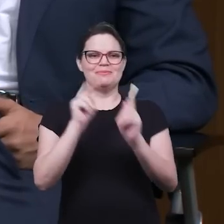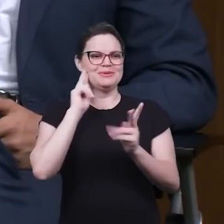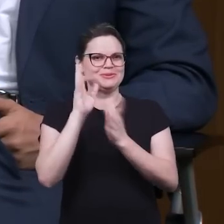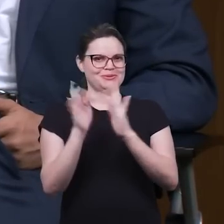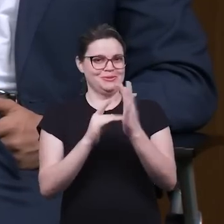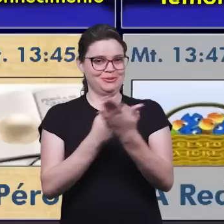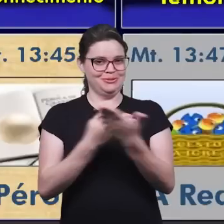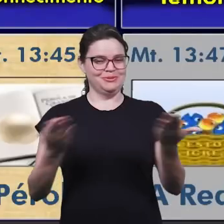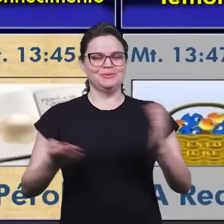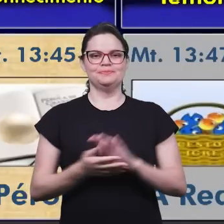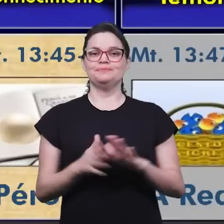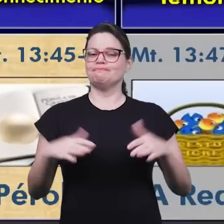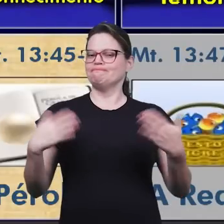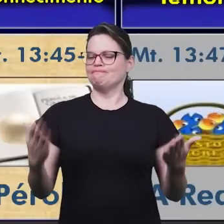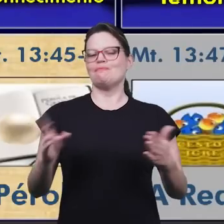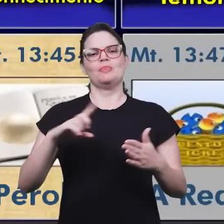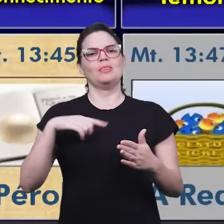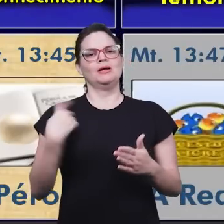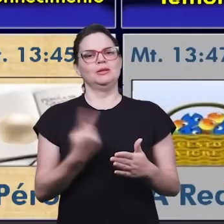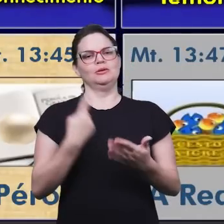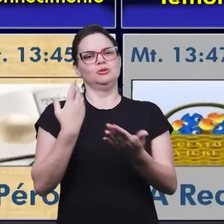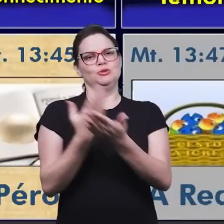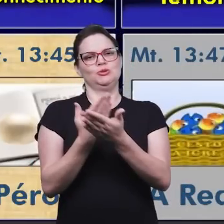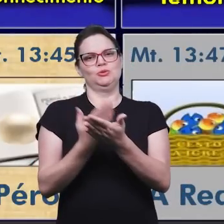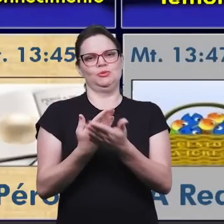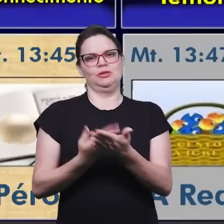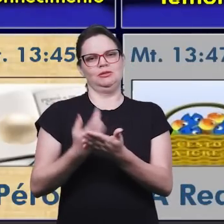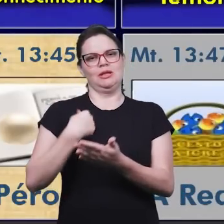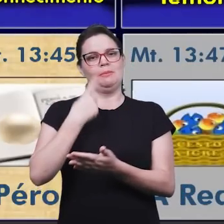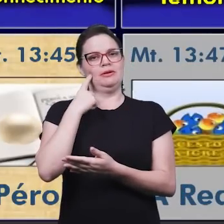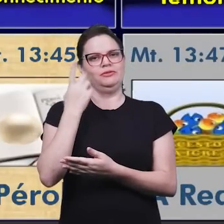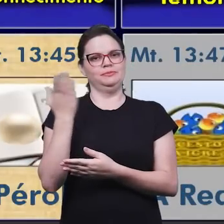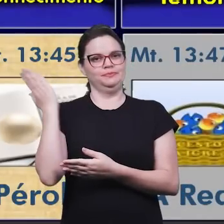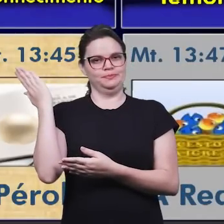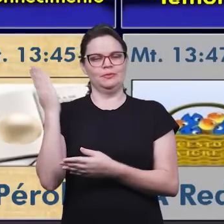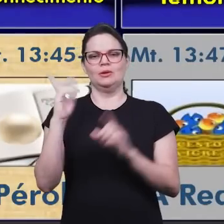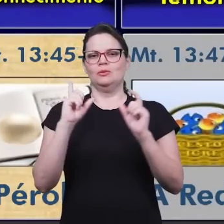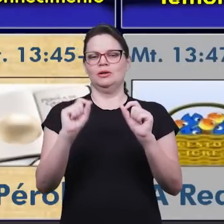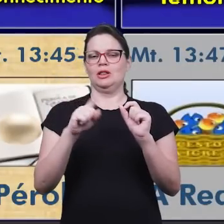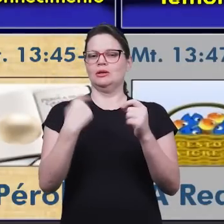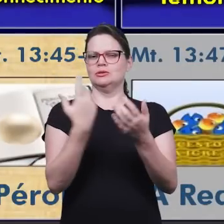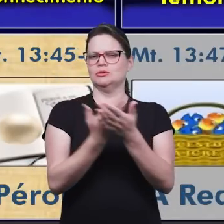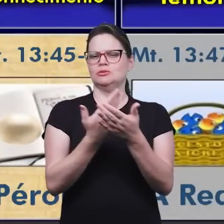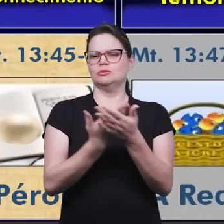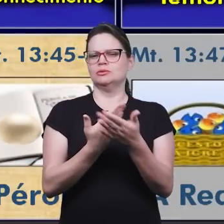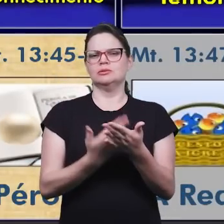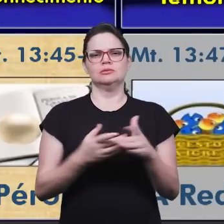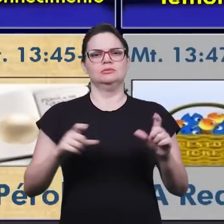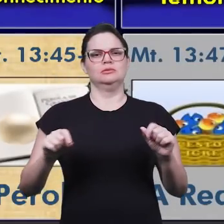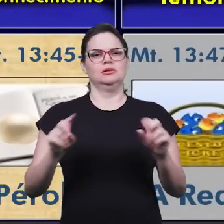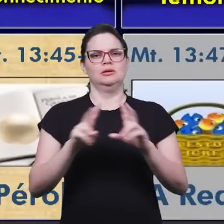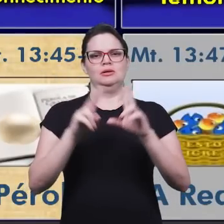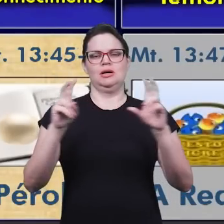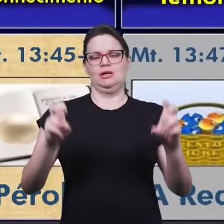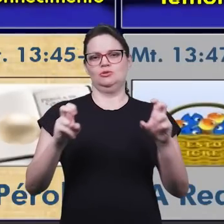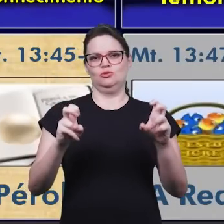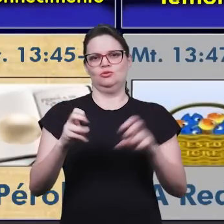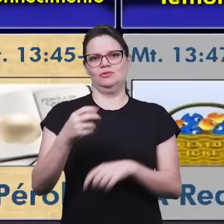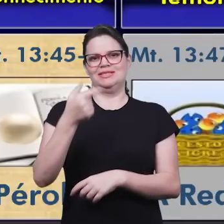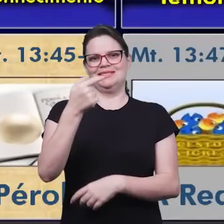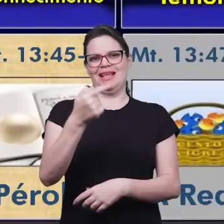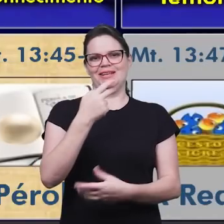Bem, nós temos estudado, e já está aqui um quadro, nós temos estudado a respeito das